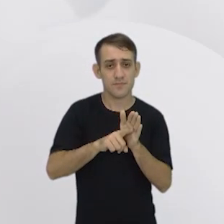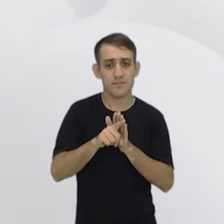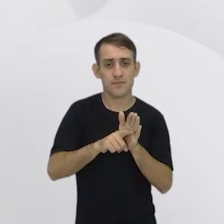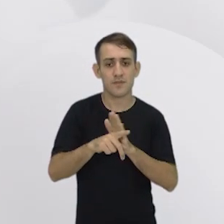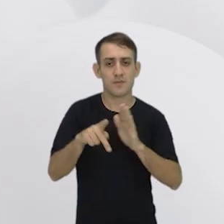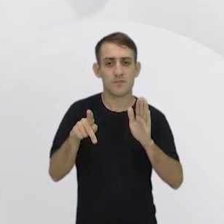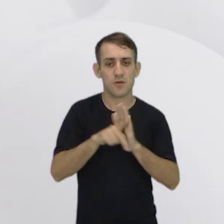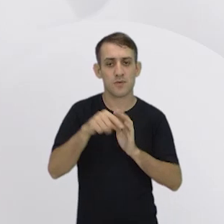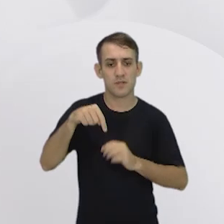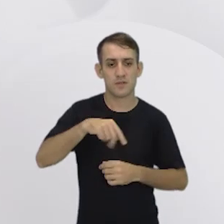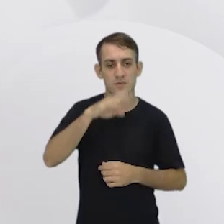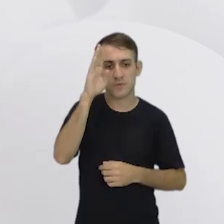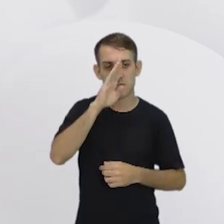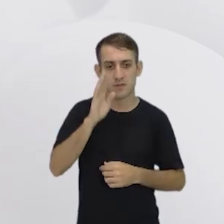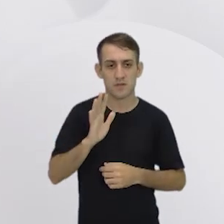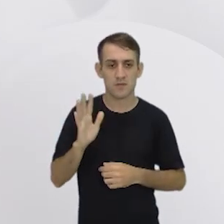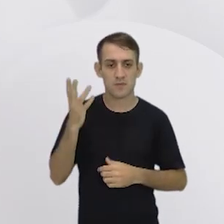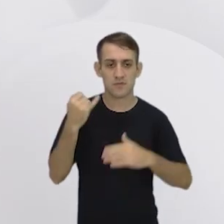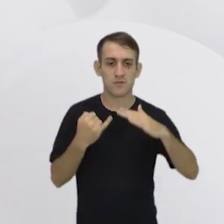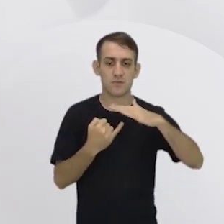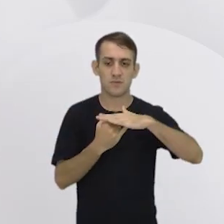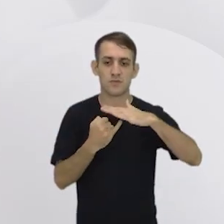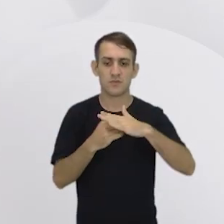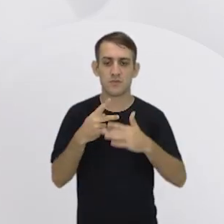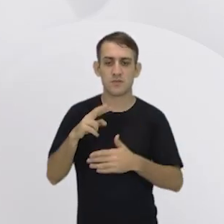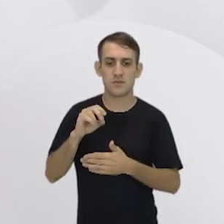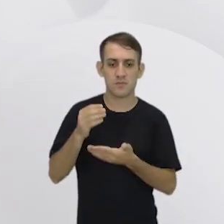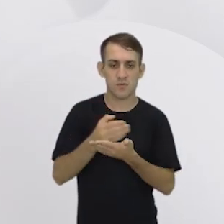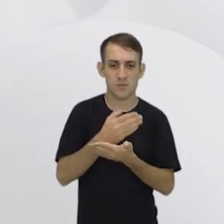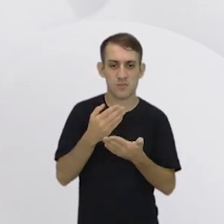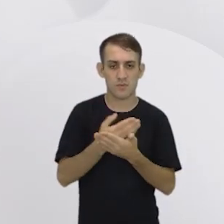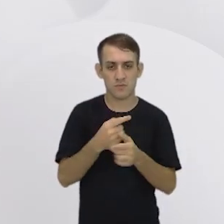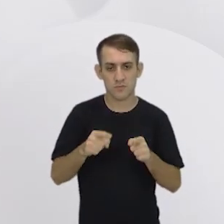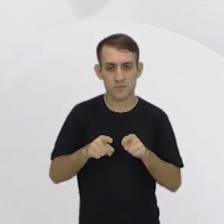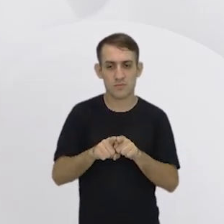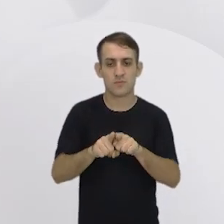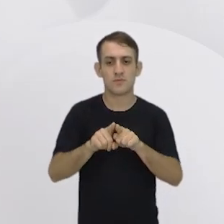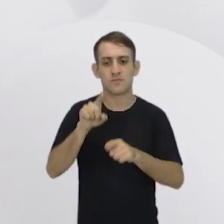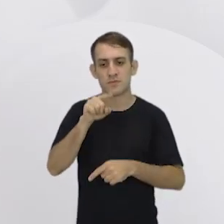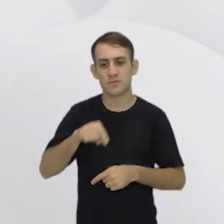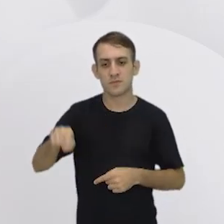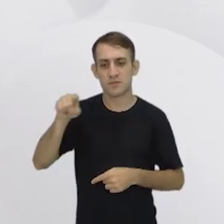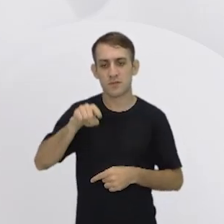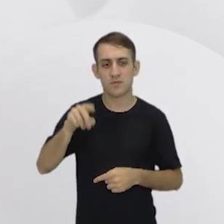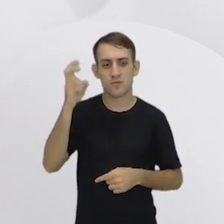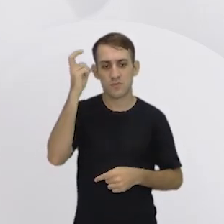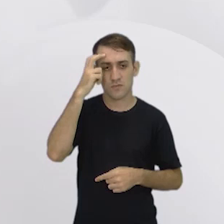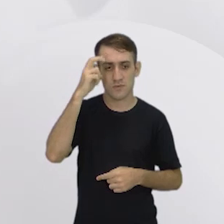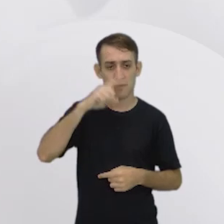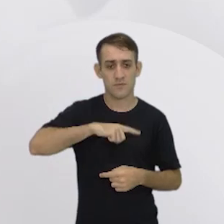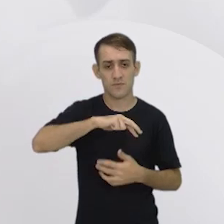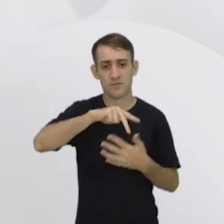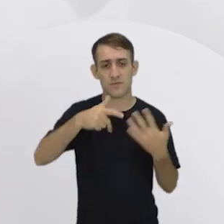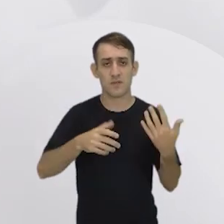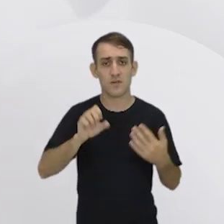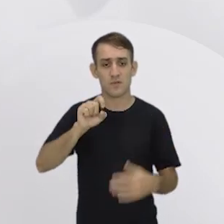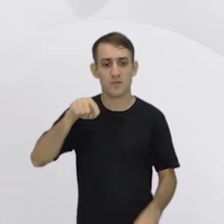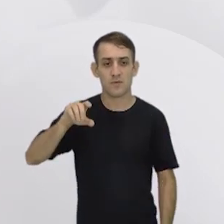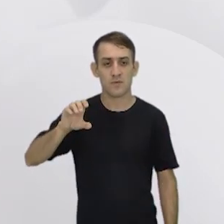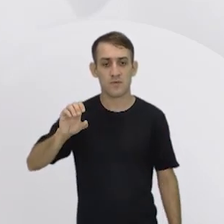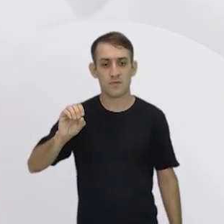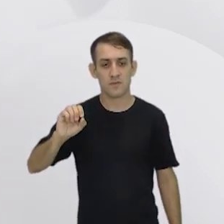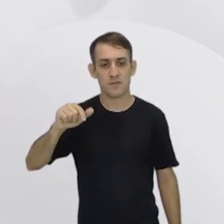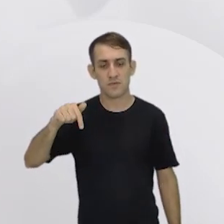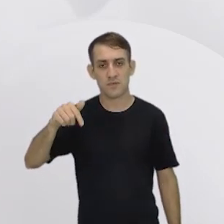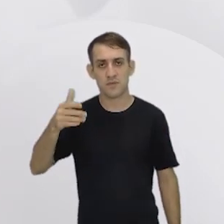de Leitura no Brasil, realizada pelo Instituto ProLivro em parceria com o Itaú Cultural. Foram feitas